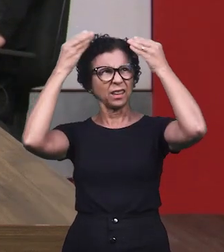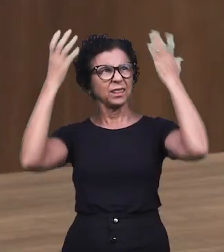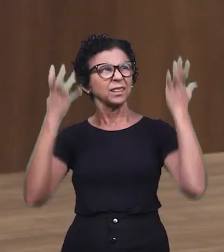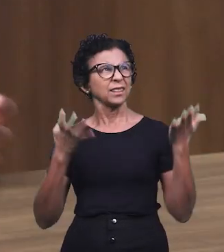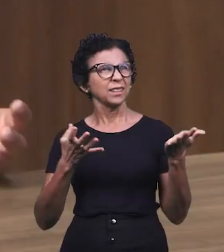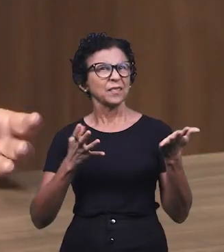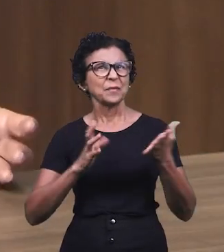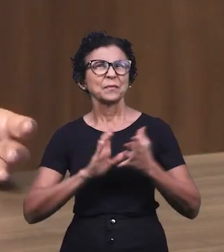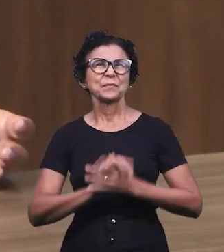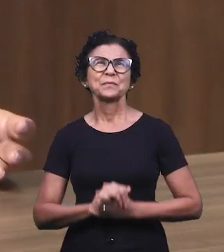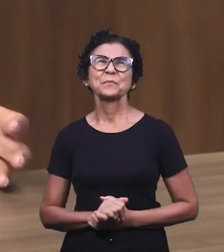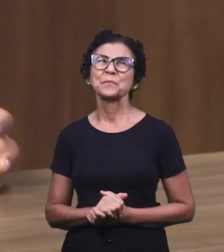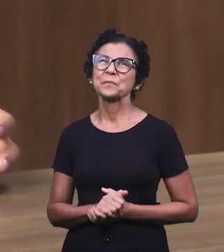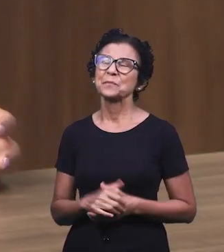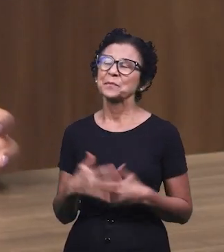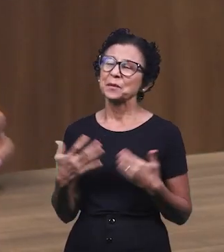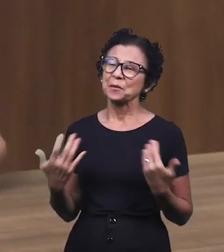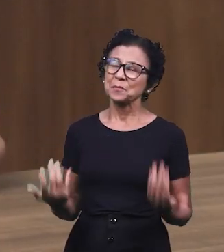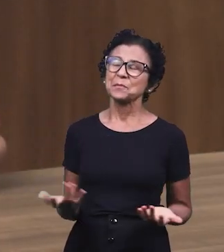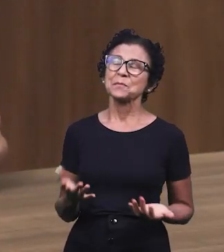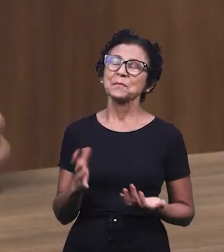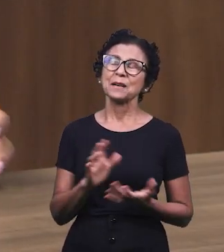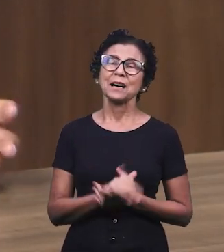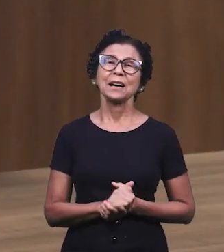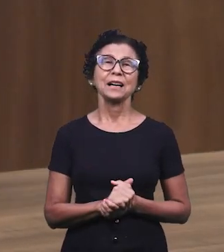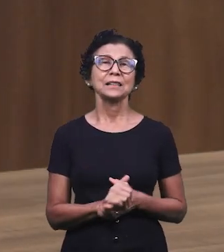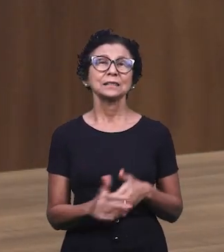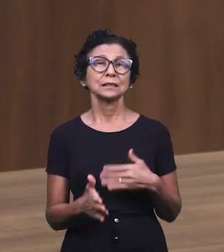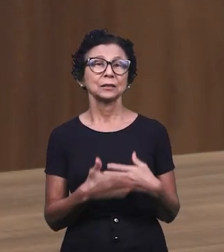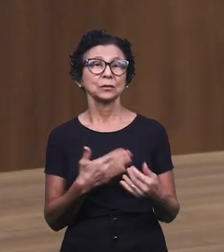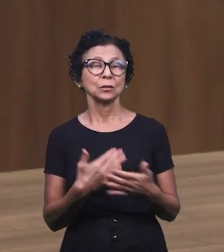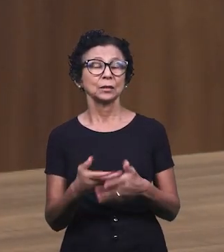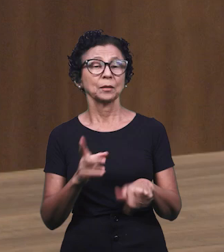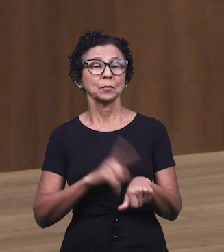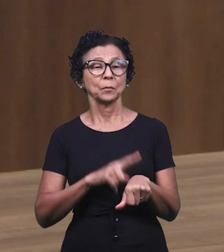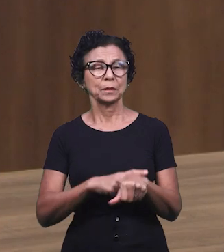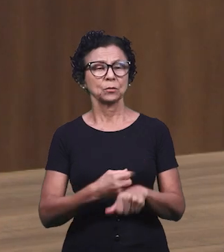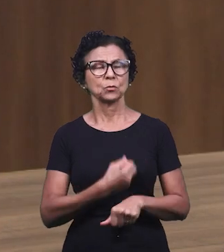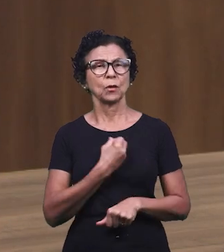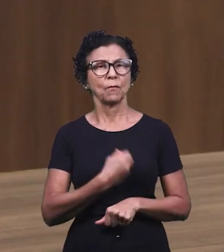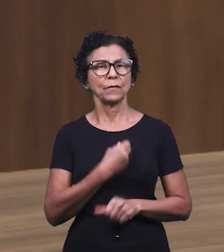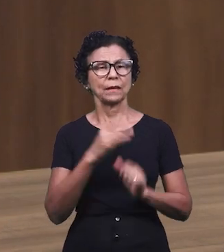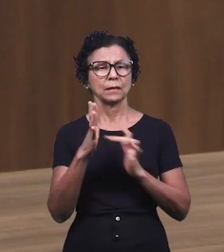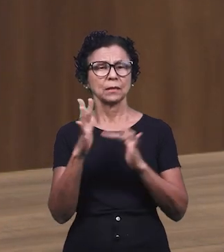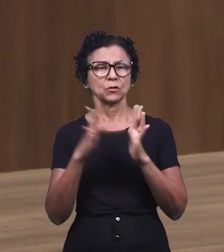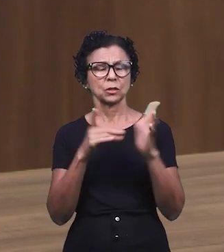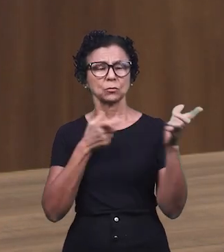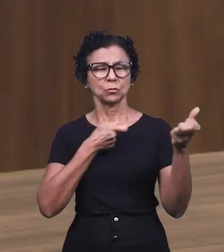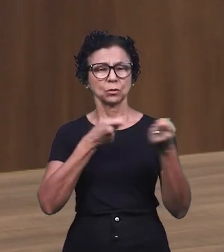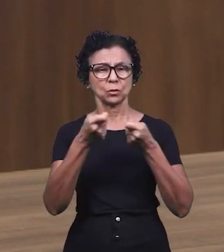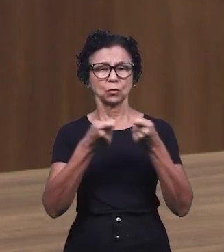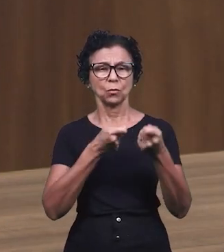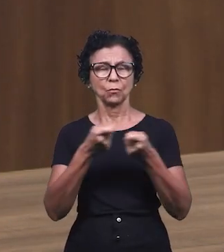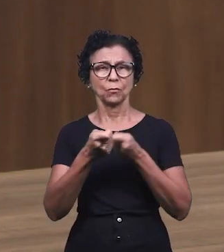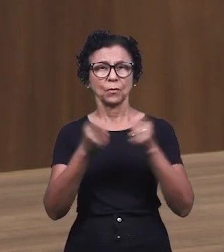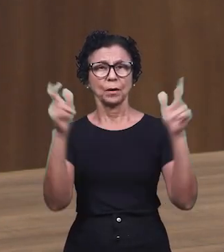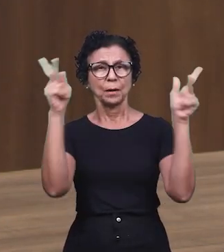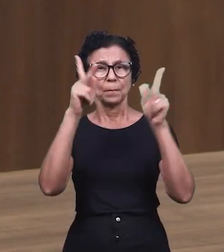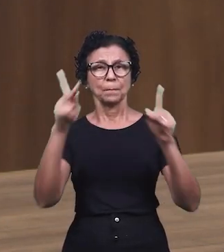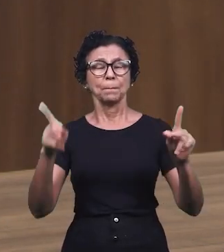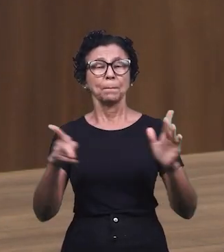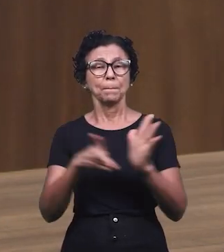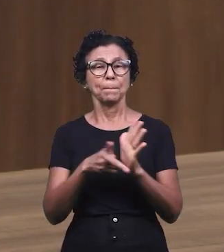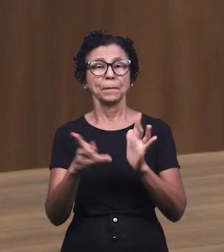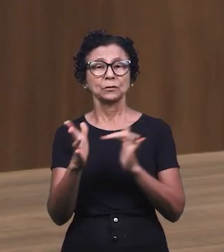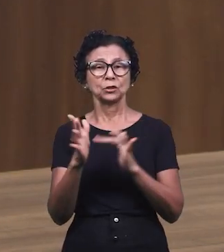qualquer momento da sua vida, Isso. né, ele Foi ser governado pela transformando. paz Isso que aí. Jesus dá. Mas Isso isso aí. só é possível se